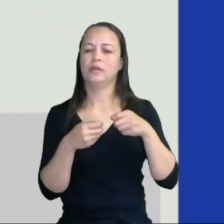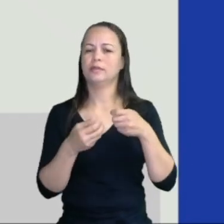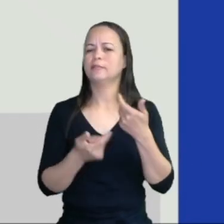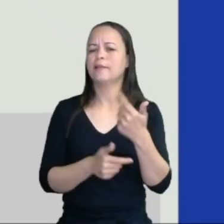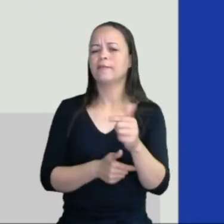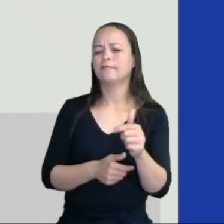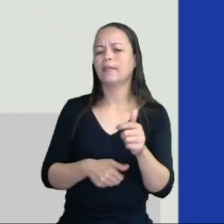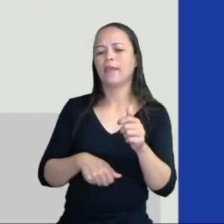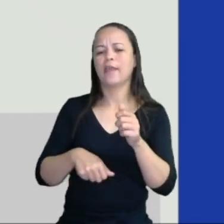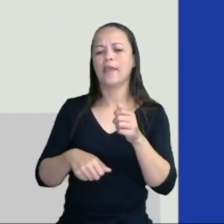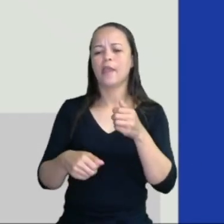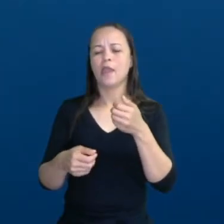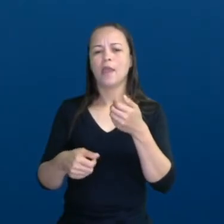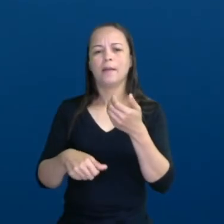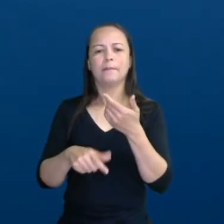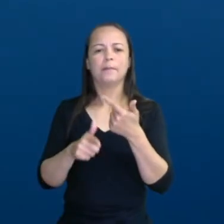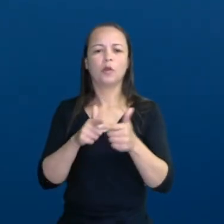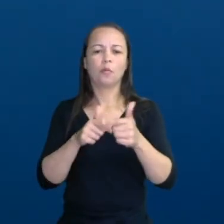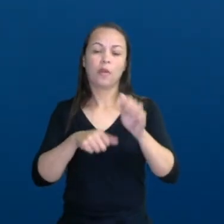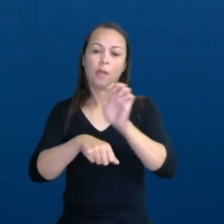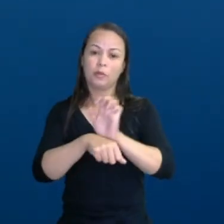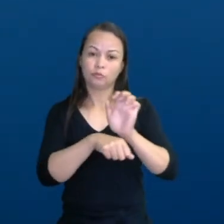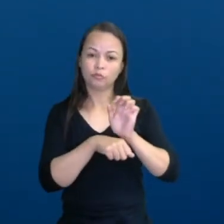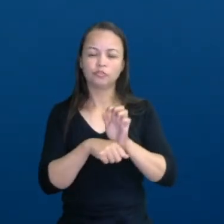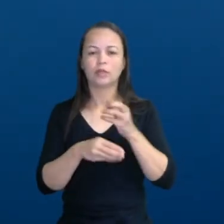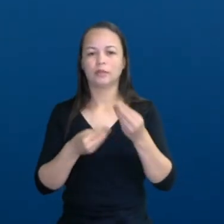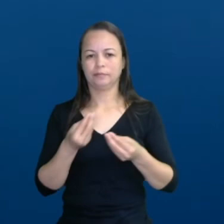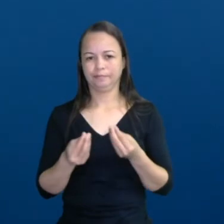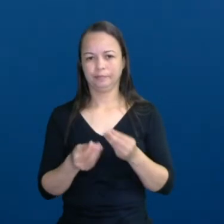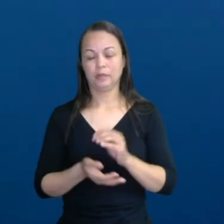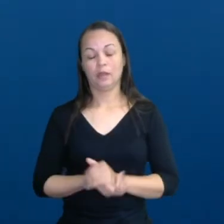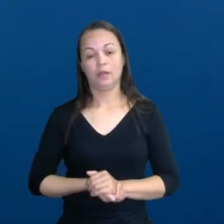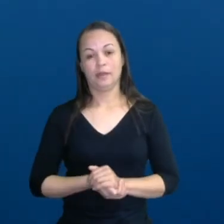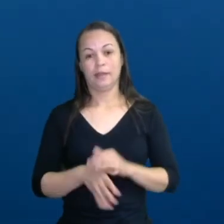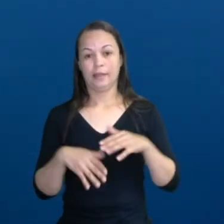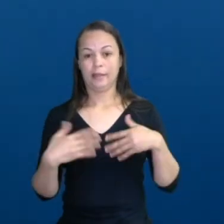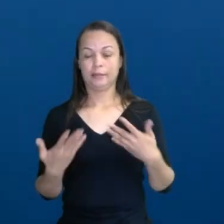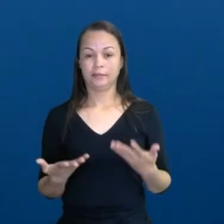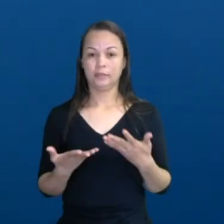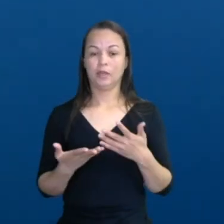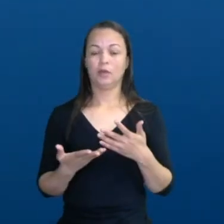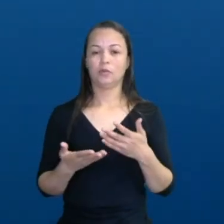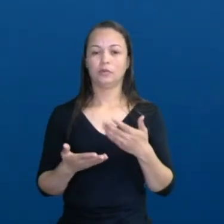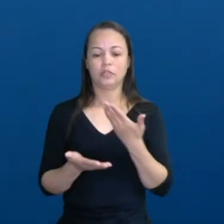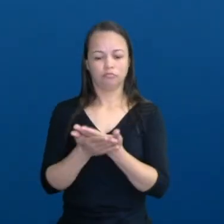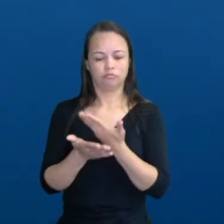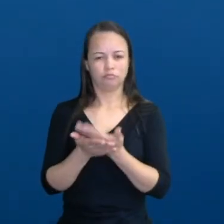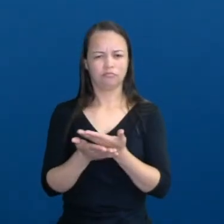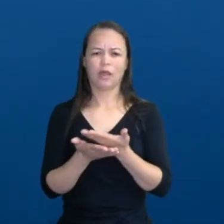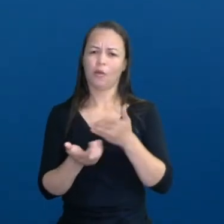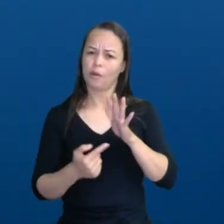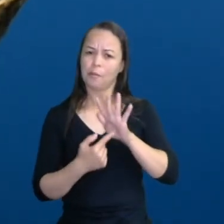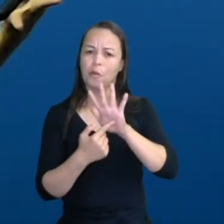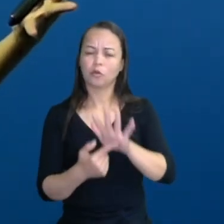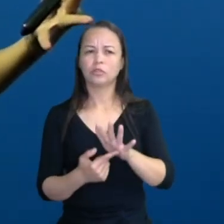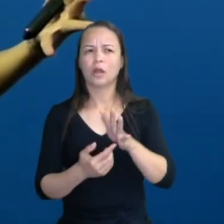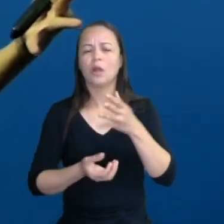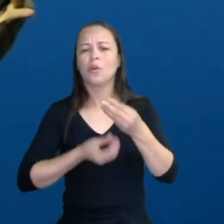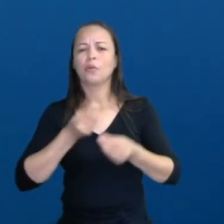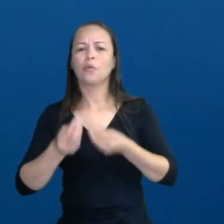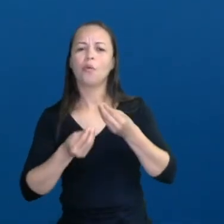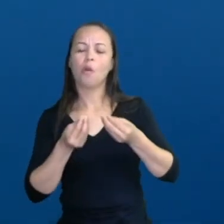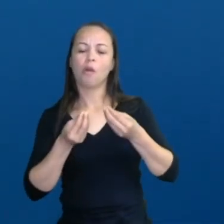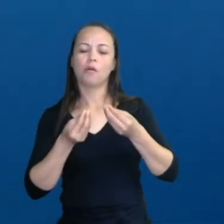Estado. Então, pessoal, nesta aula a gente apontou como, vejam,